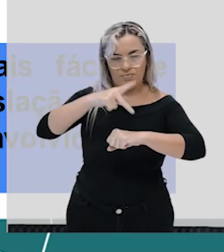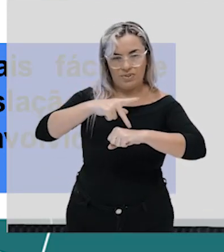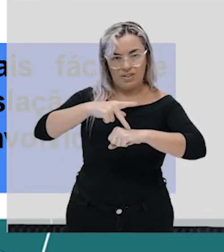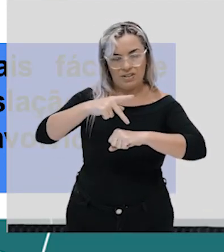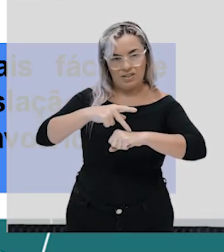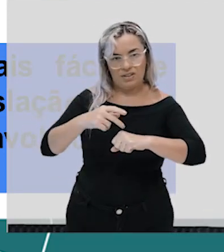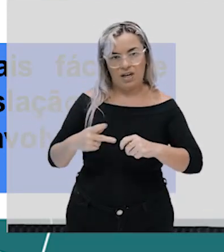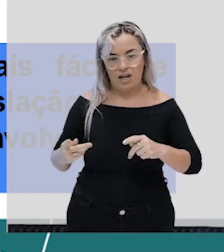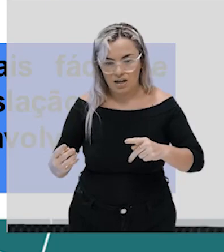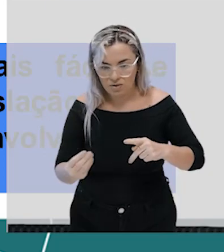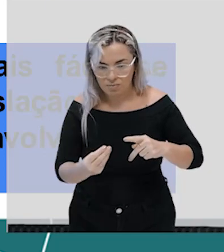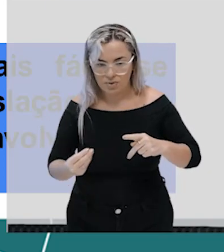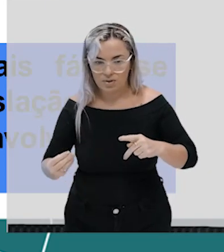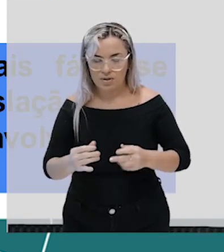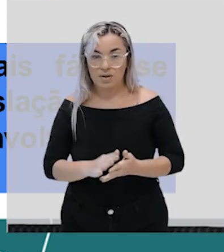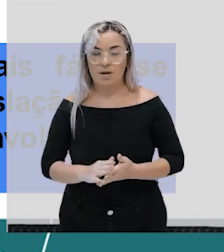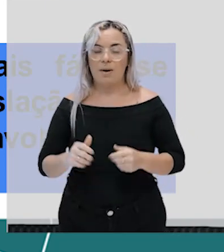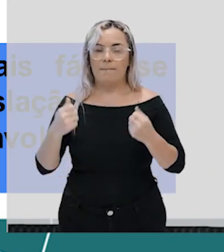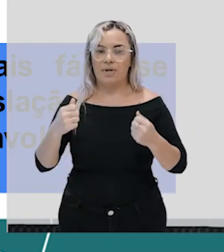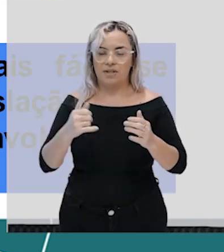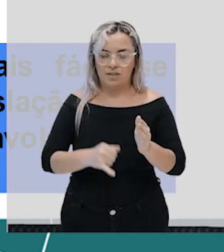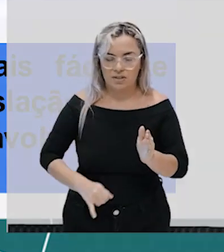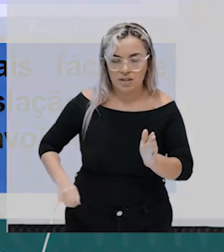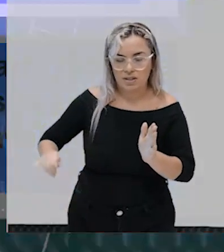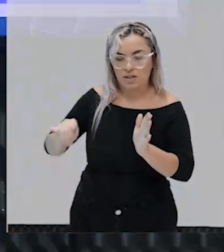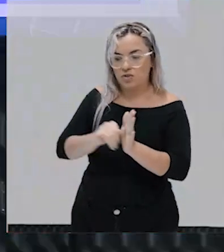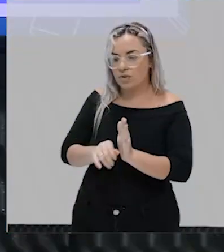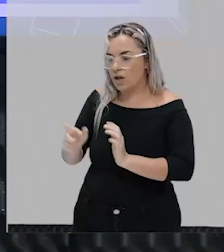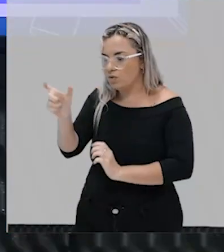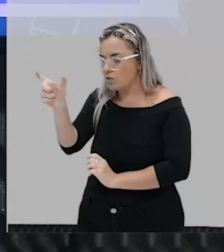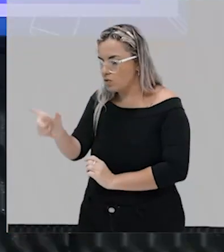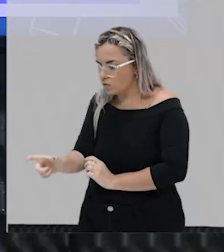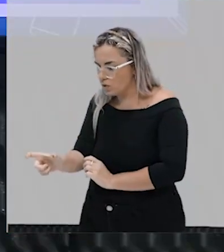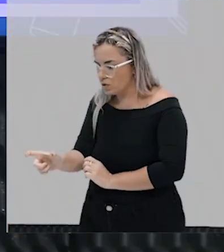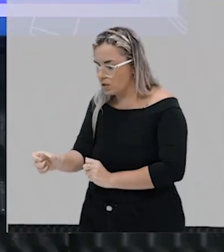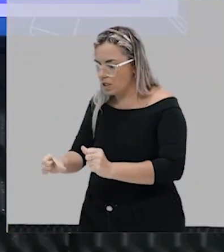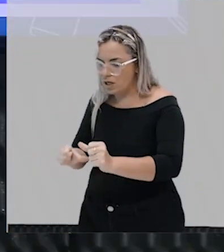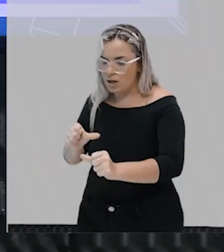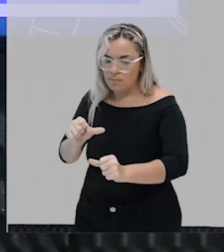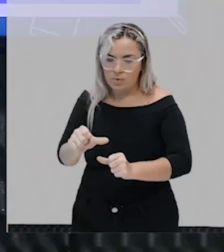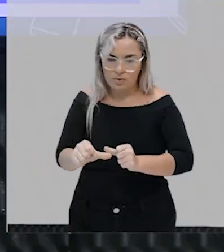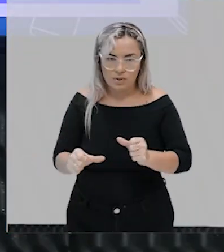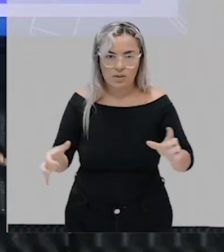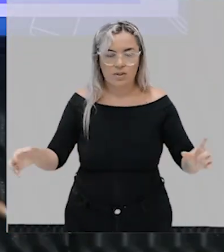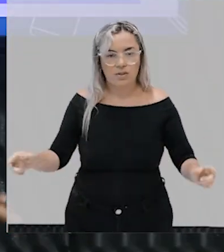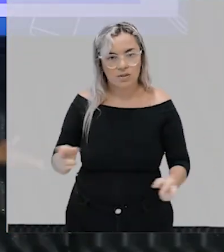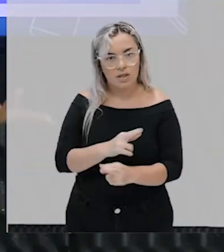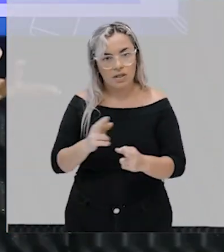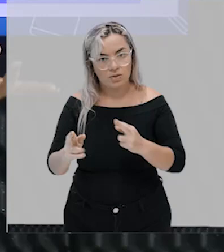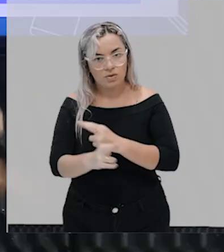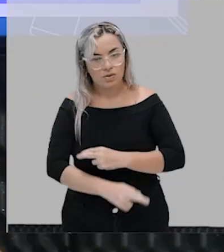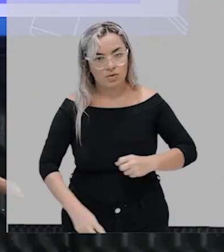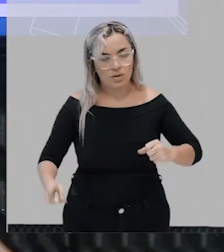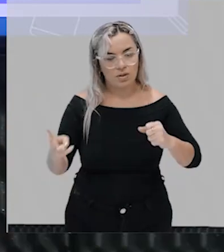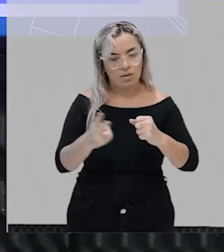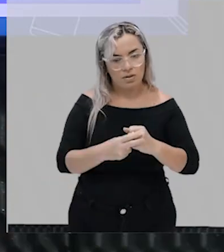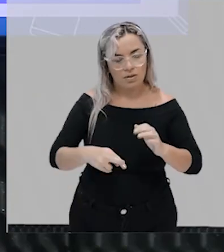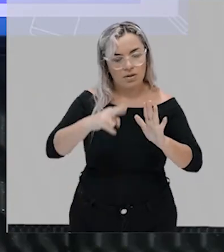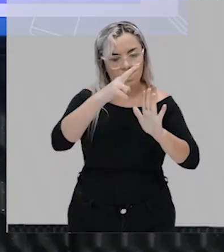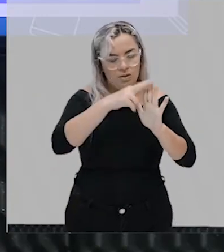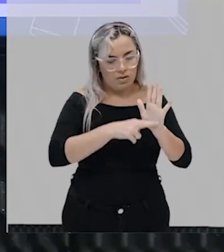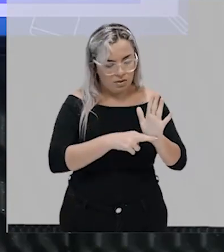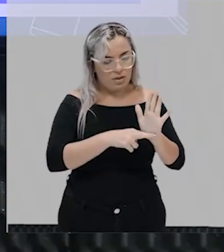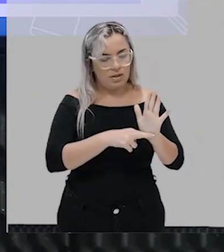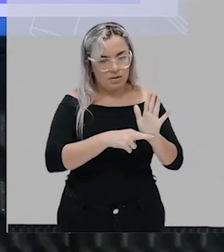tem que identificar o sujeito e ver a flexão do verbo com o sujeito. Regra geral de concordância verbal é